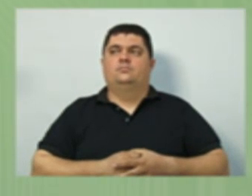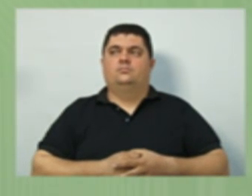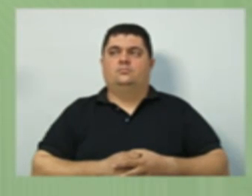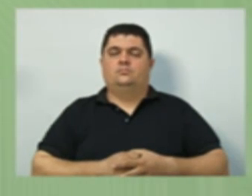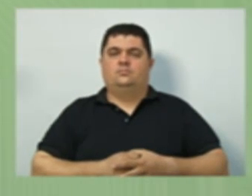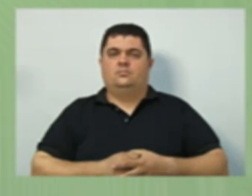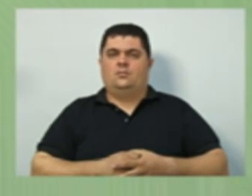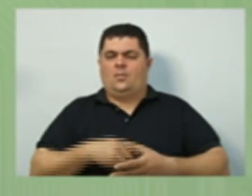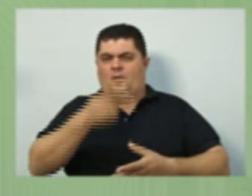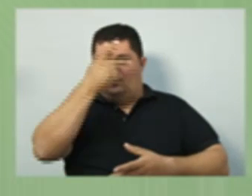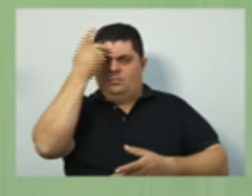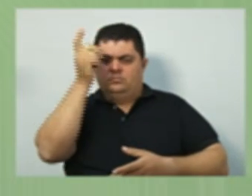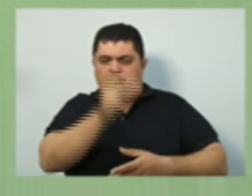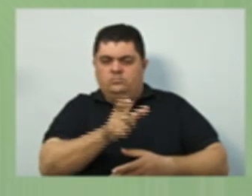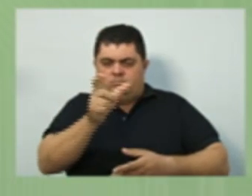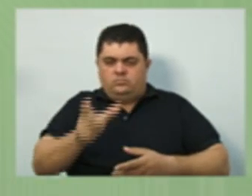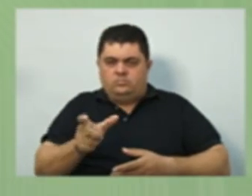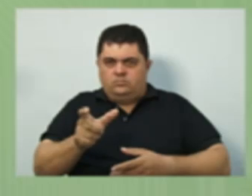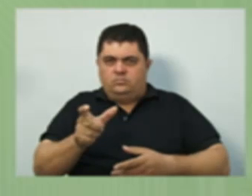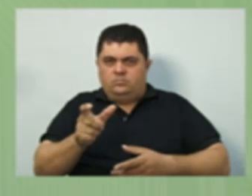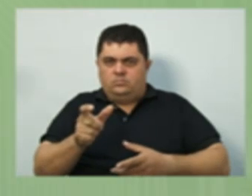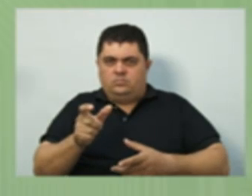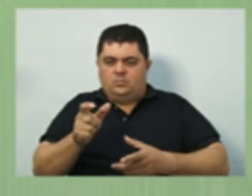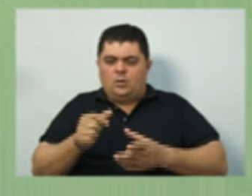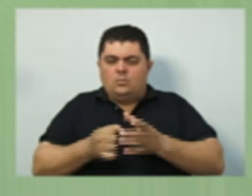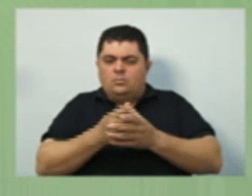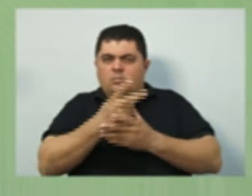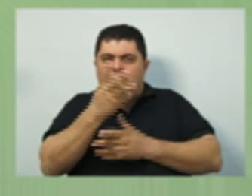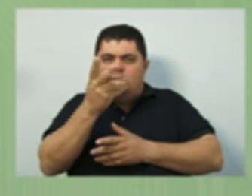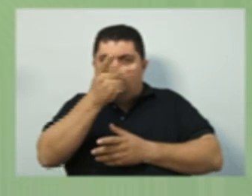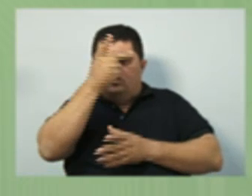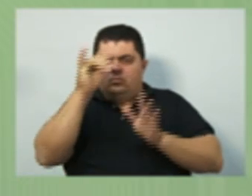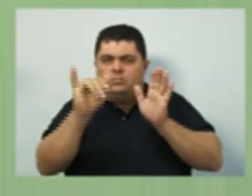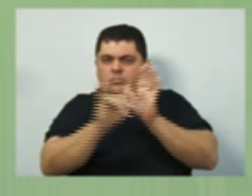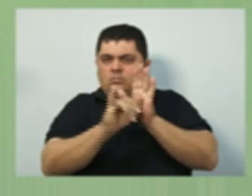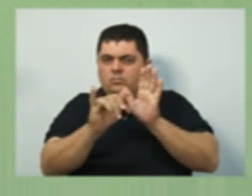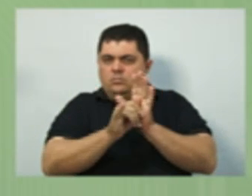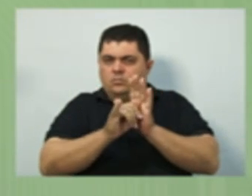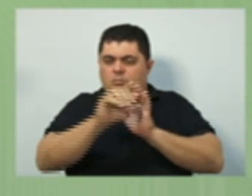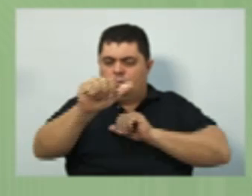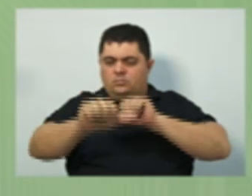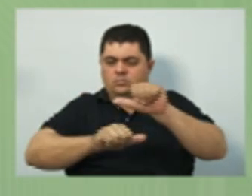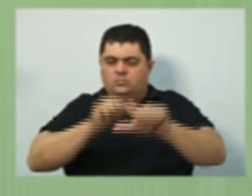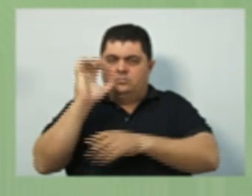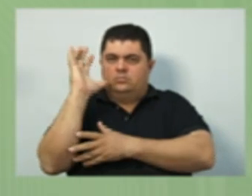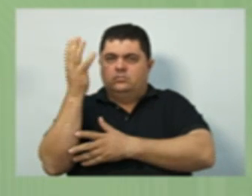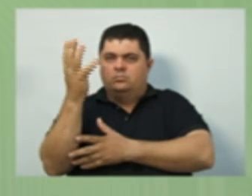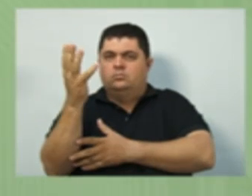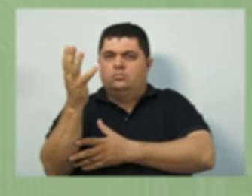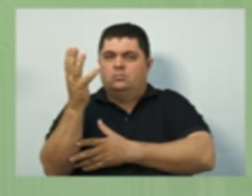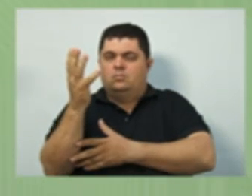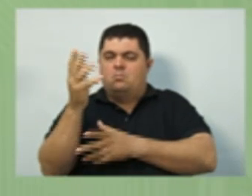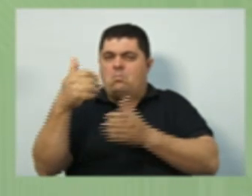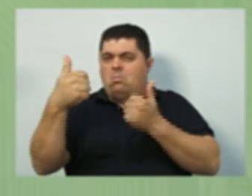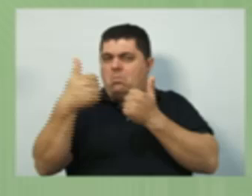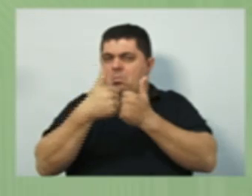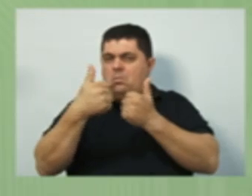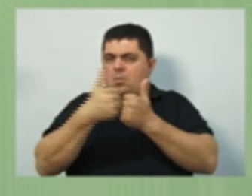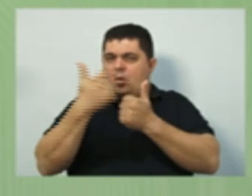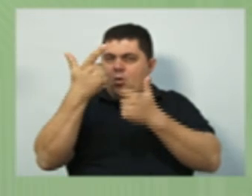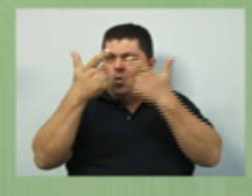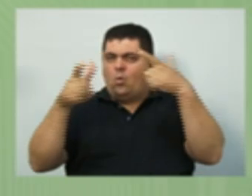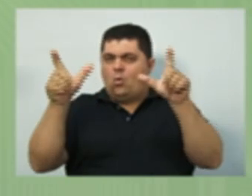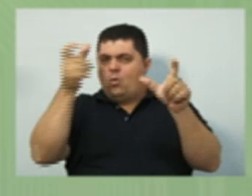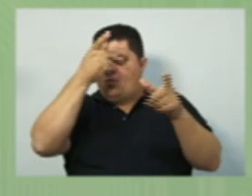ser humano constrói sua identidade e transforma a natureza ao seu redor com